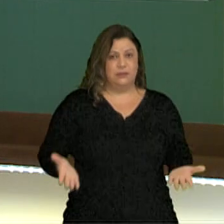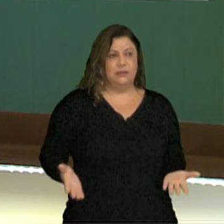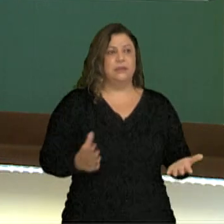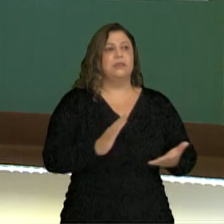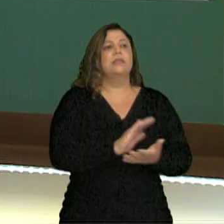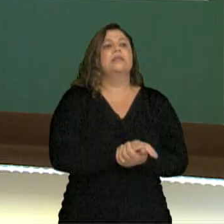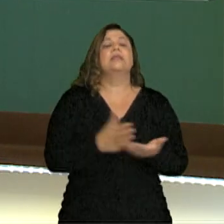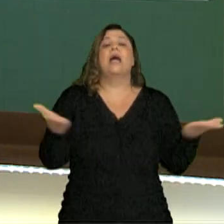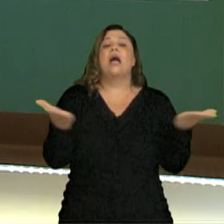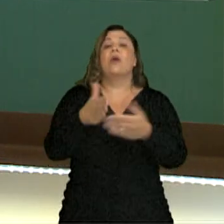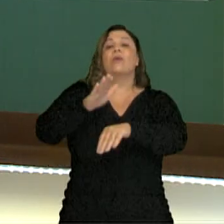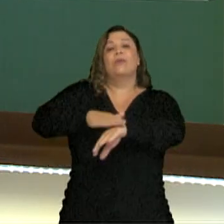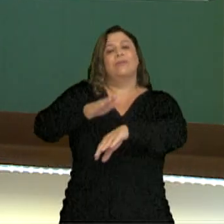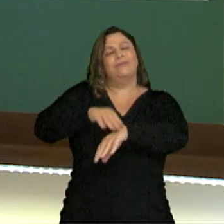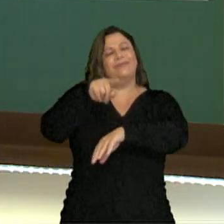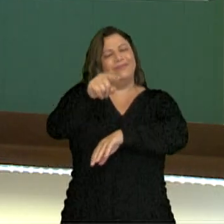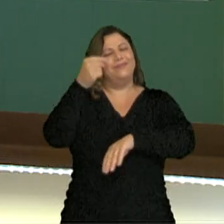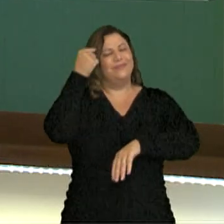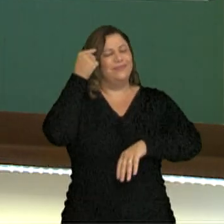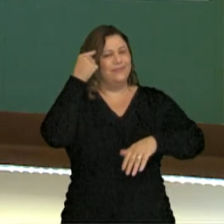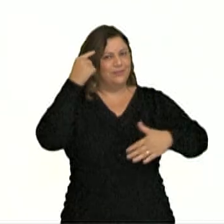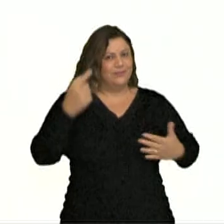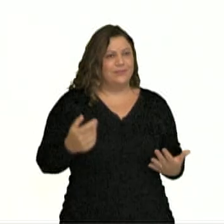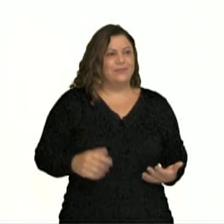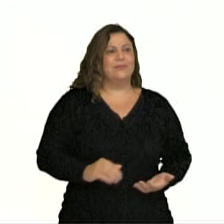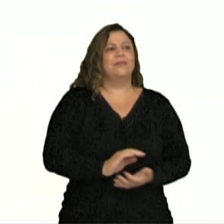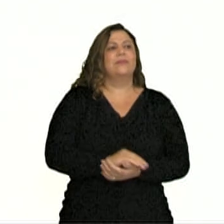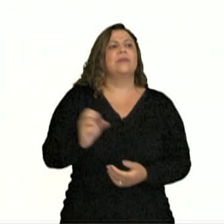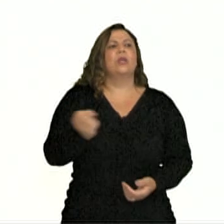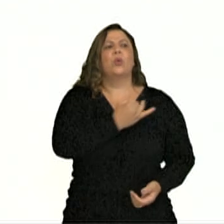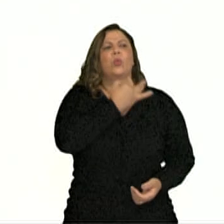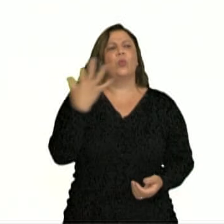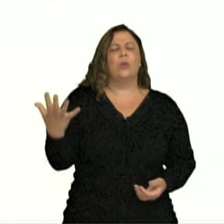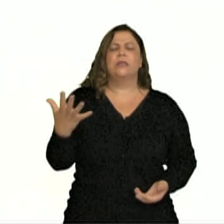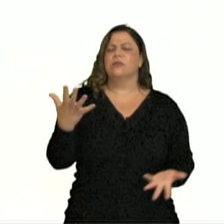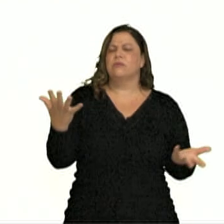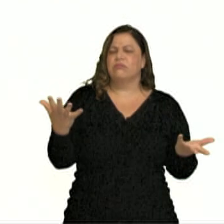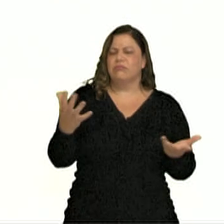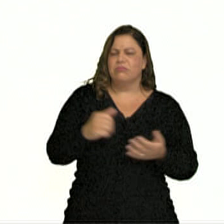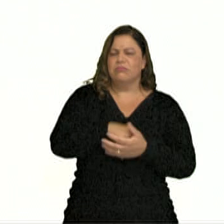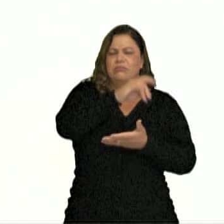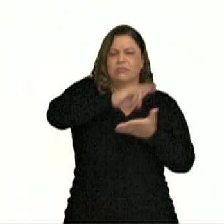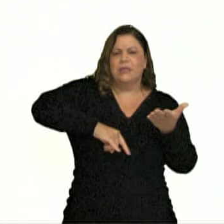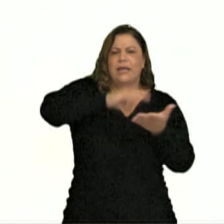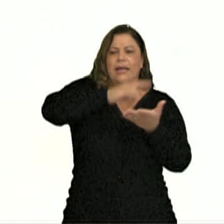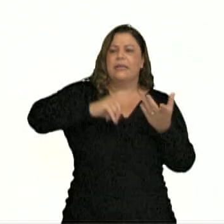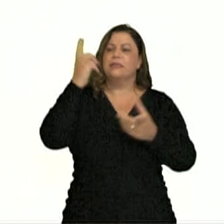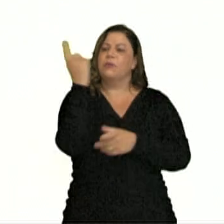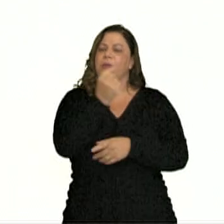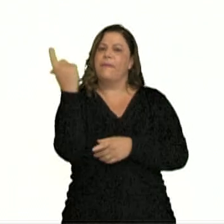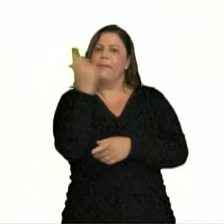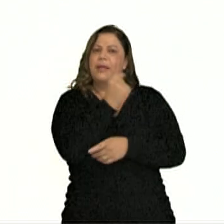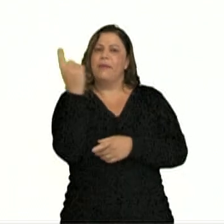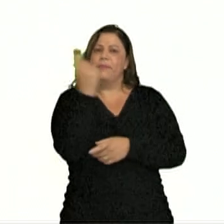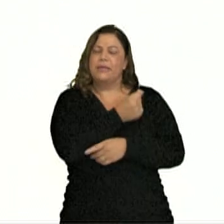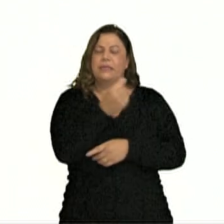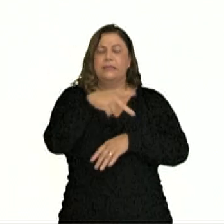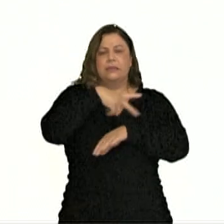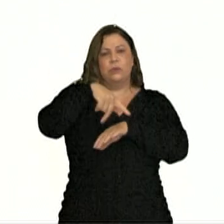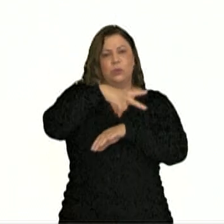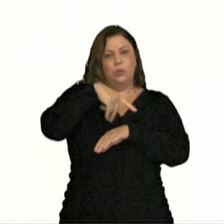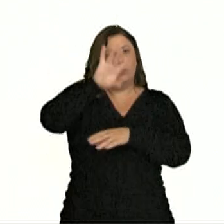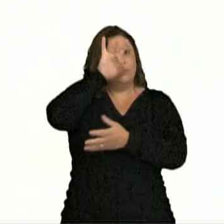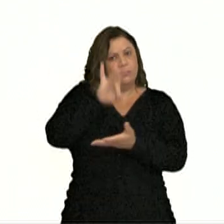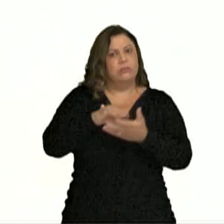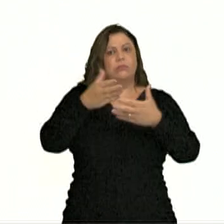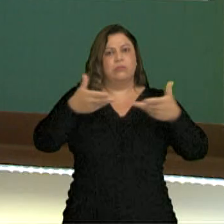Então, agora é sua vez de pensar um pouquinho. Quantidade de declarações de saída definitiva de um país. Então,